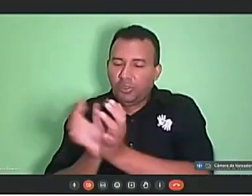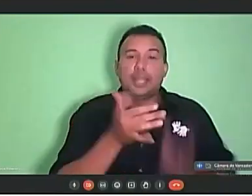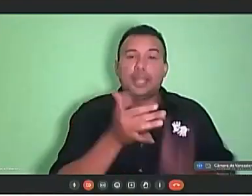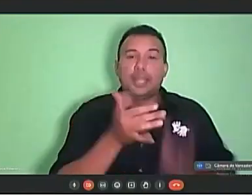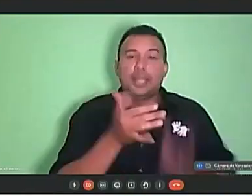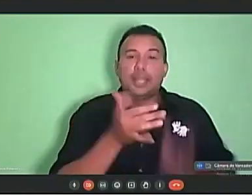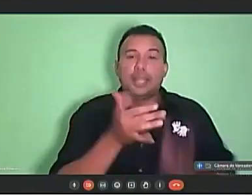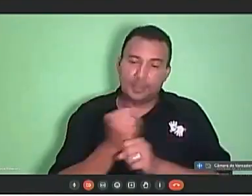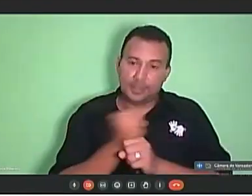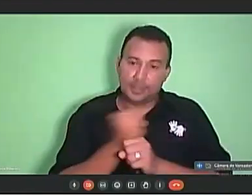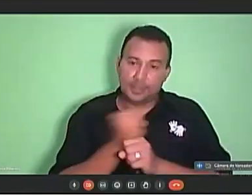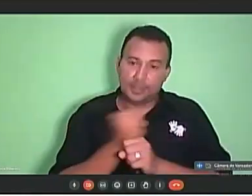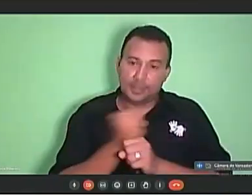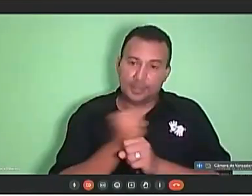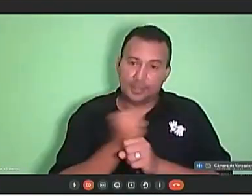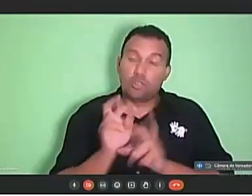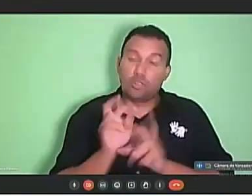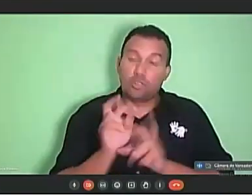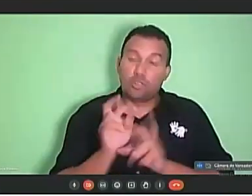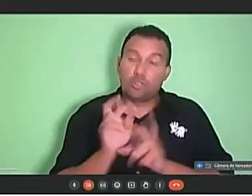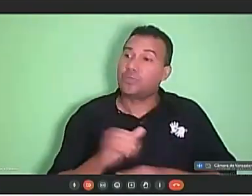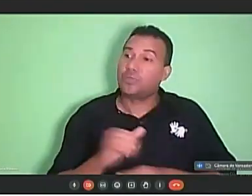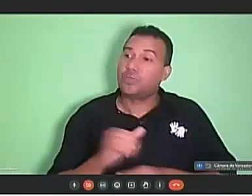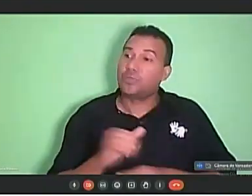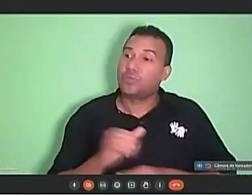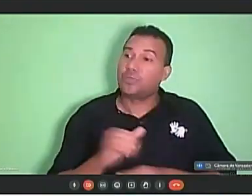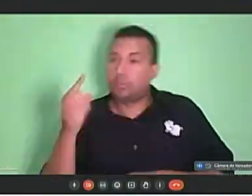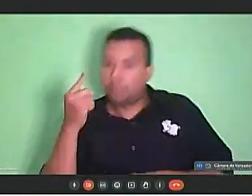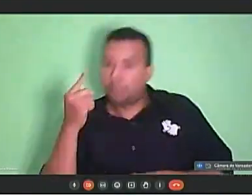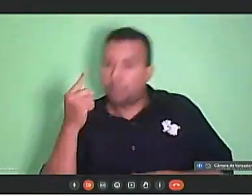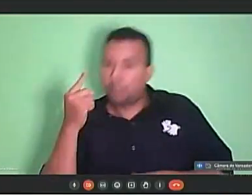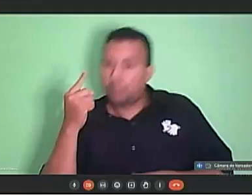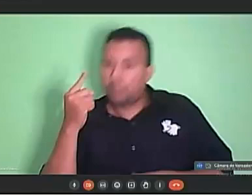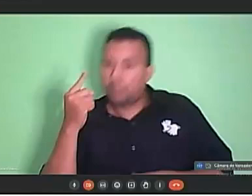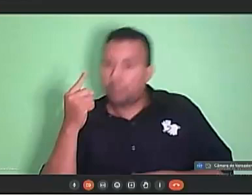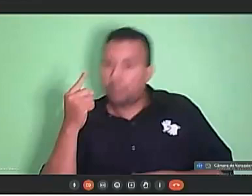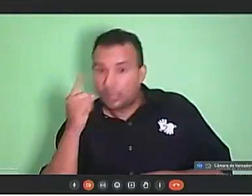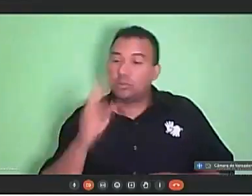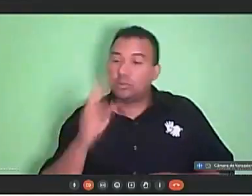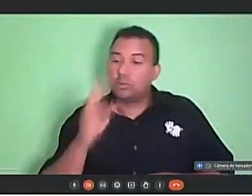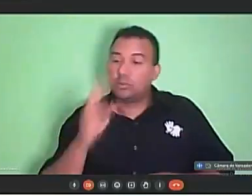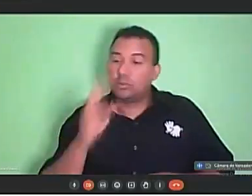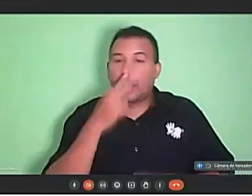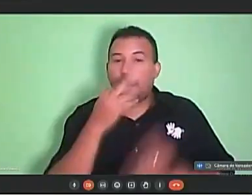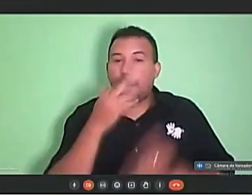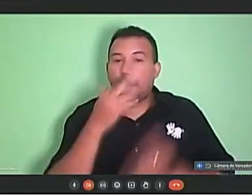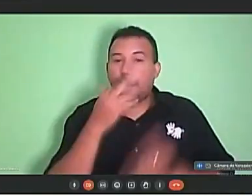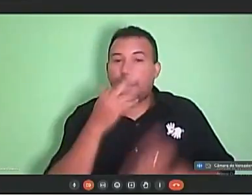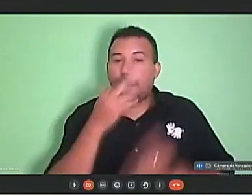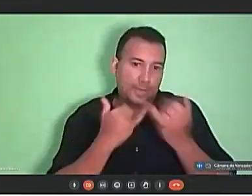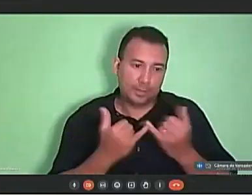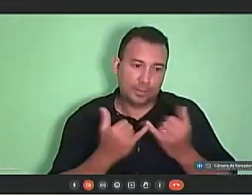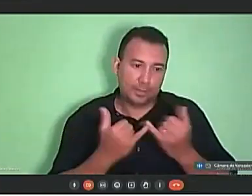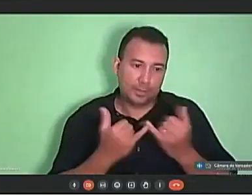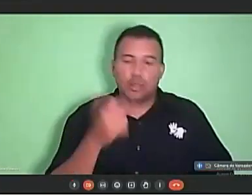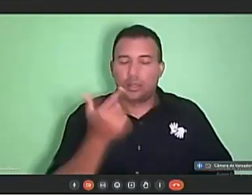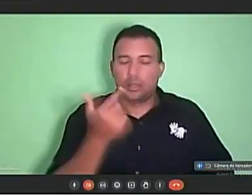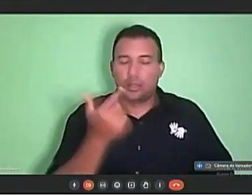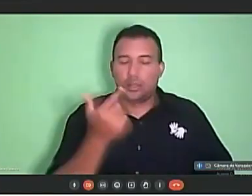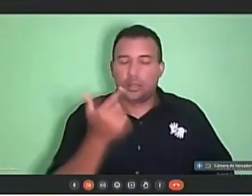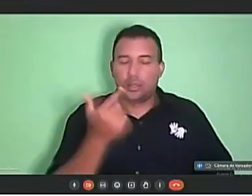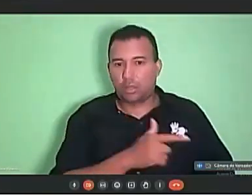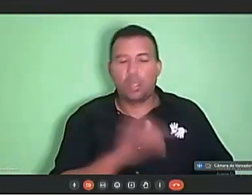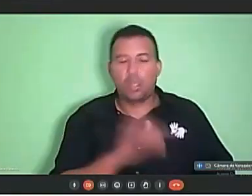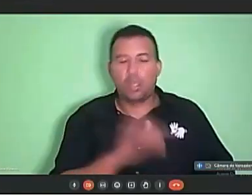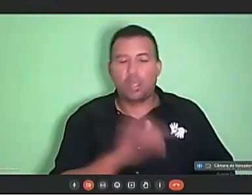lado do mundo, acharam resultados muito semelhantes para as corredeiras de Porto Vitória. Elas não têm grandes influências nas enchentes. Seria uma obra